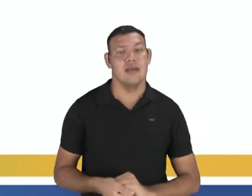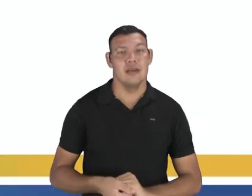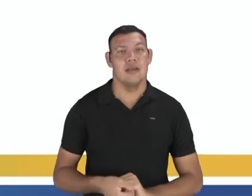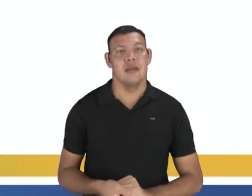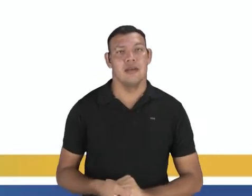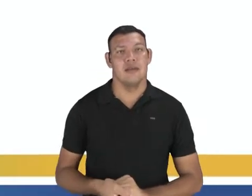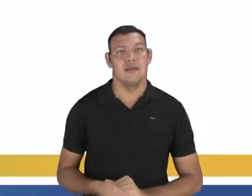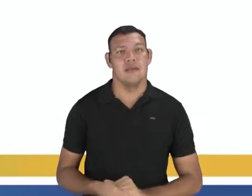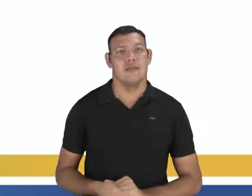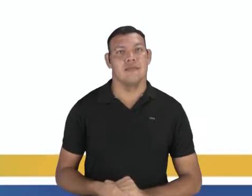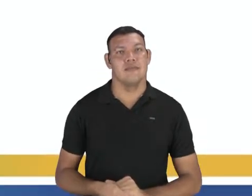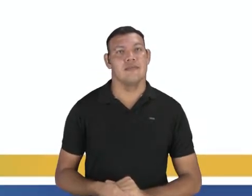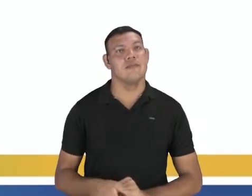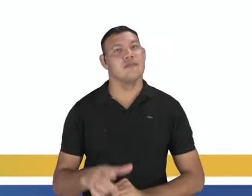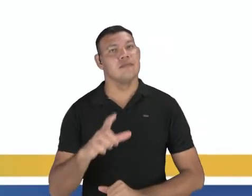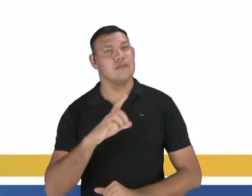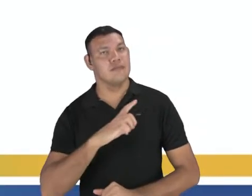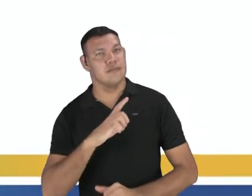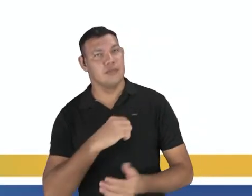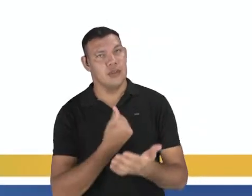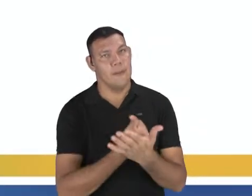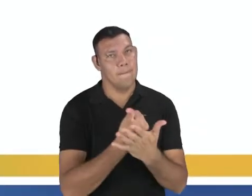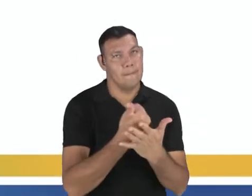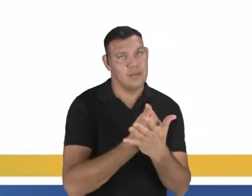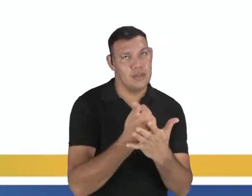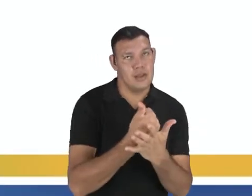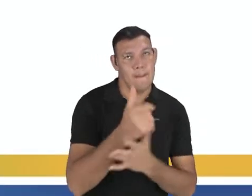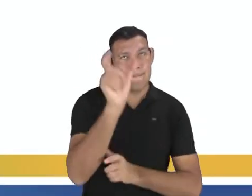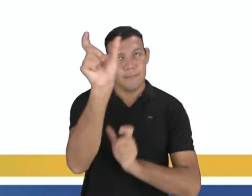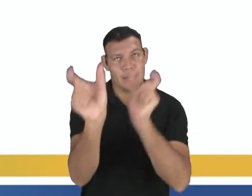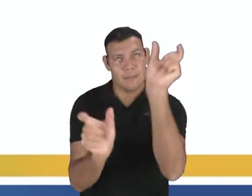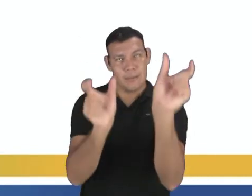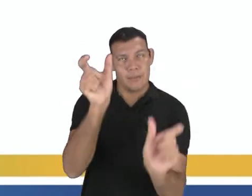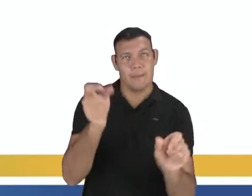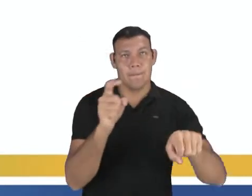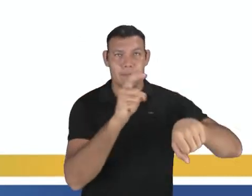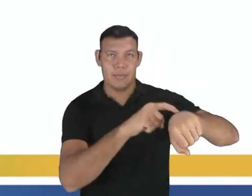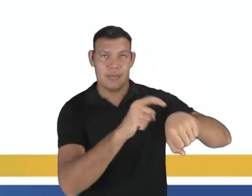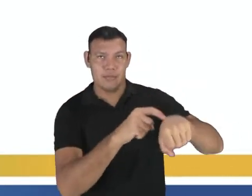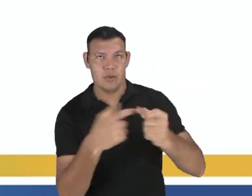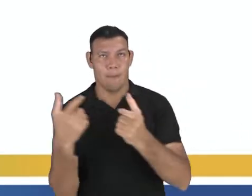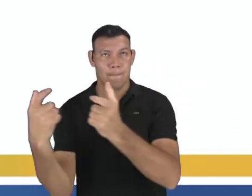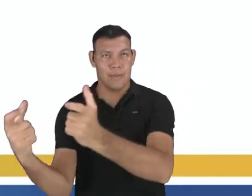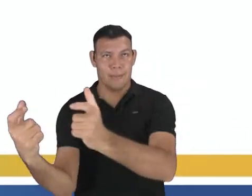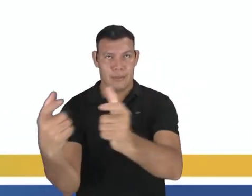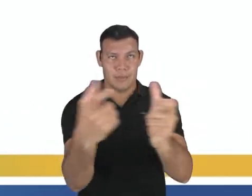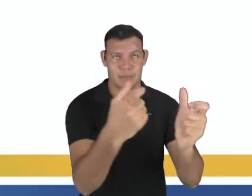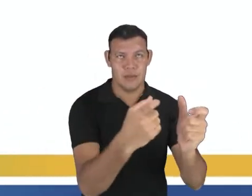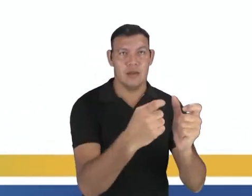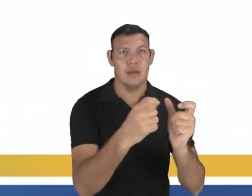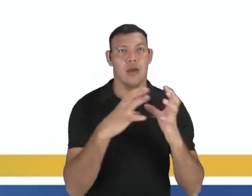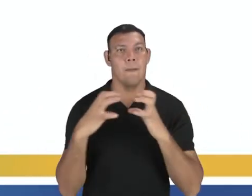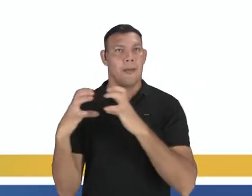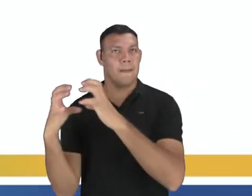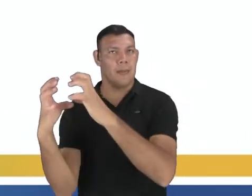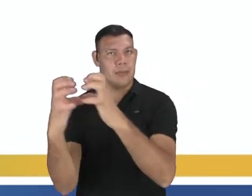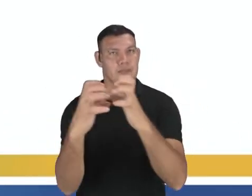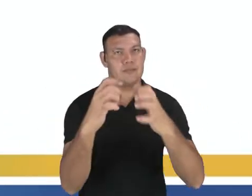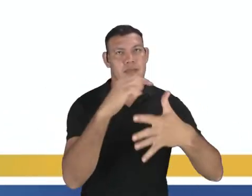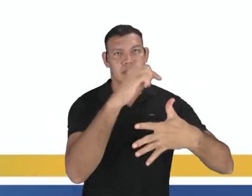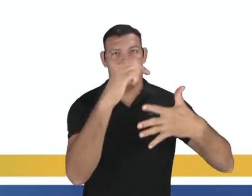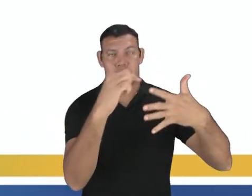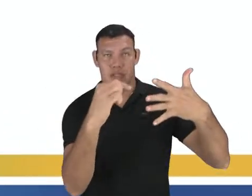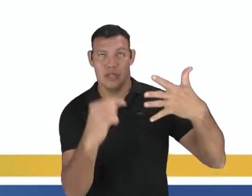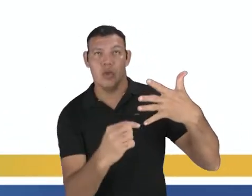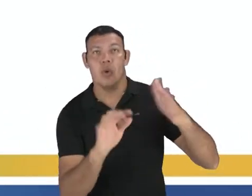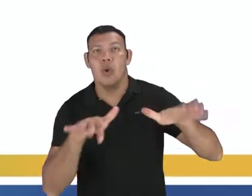na ação, que envolve personagens, tempo, espaço, conflito. Seus elementos são fato,